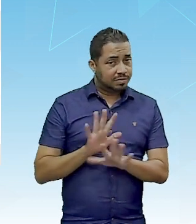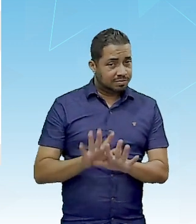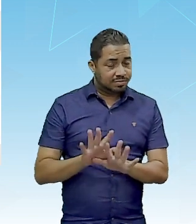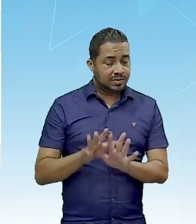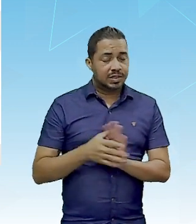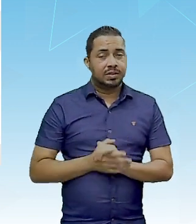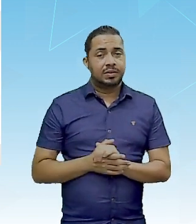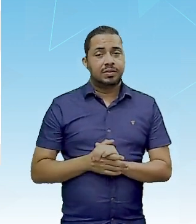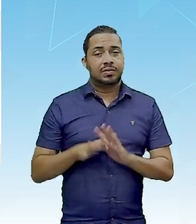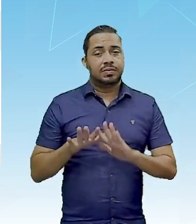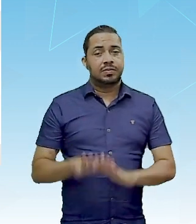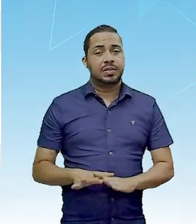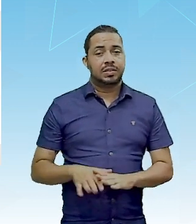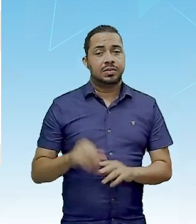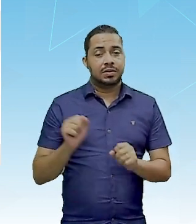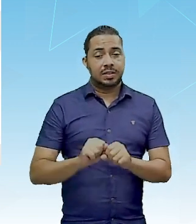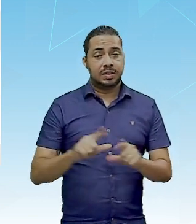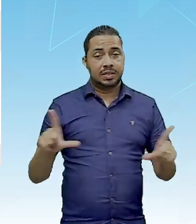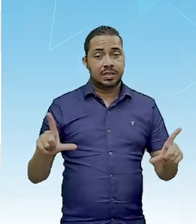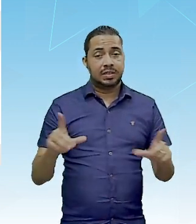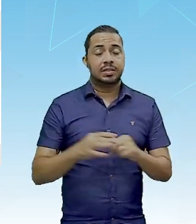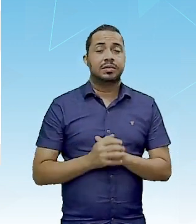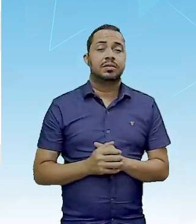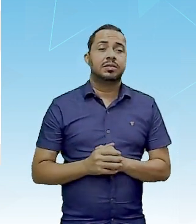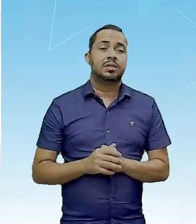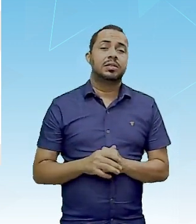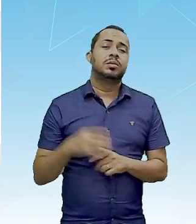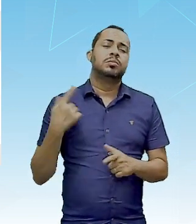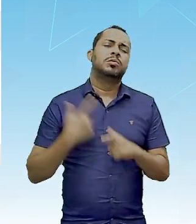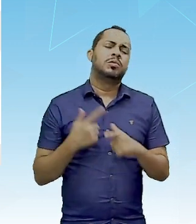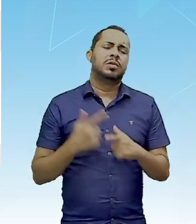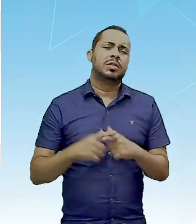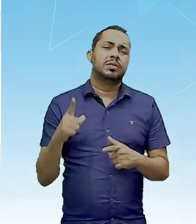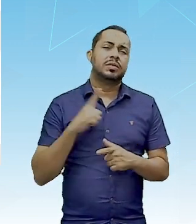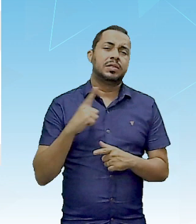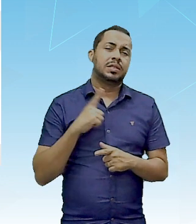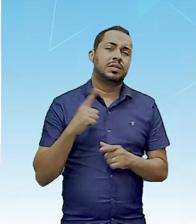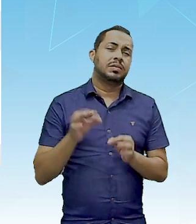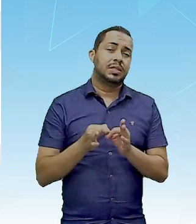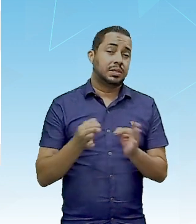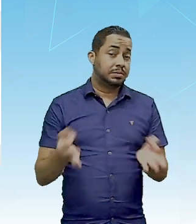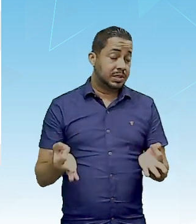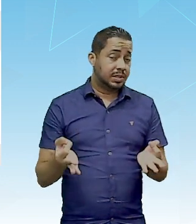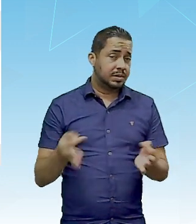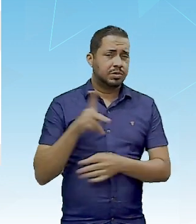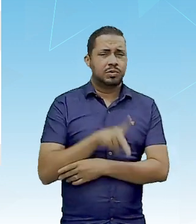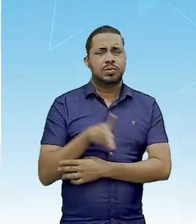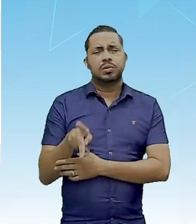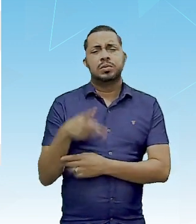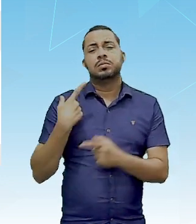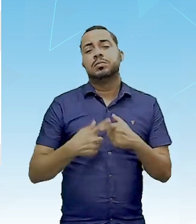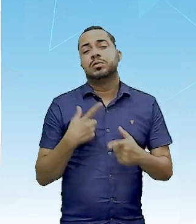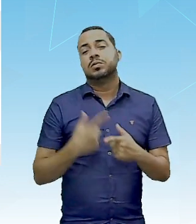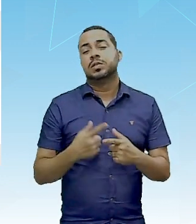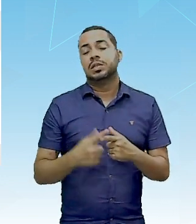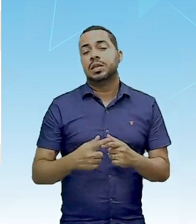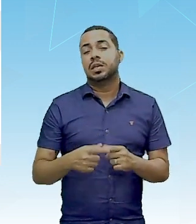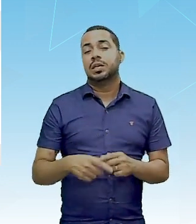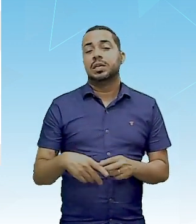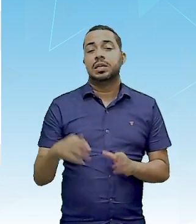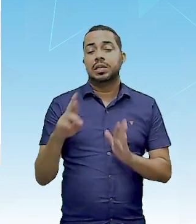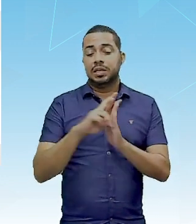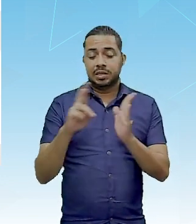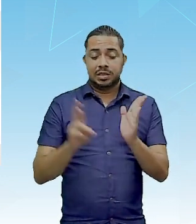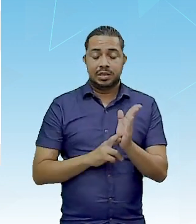aí fixo nessa telinha, beleza? Por que eu tenho que simplificar, professor? Porque a regra de